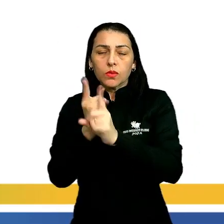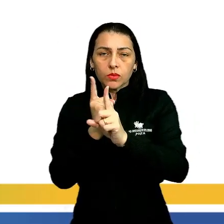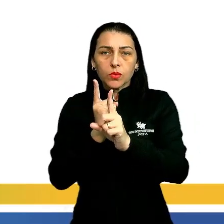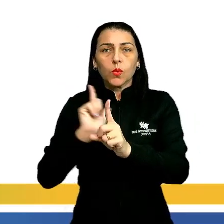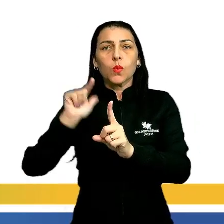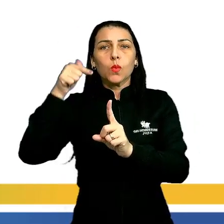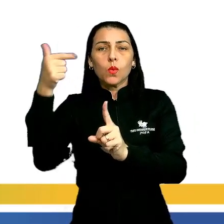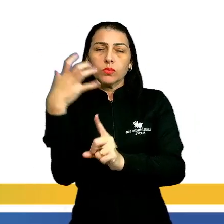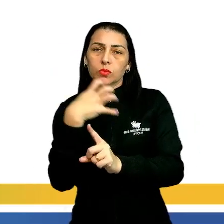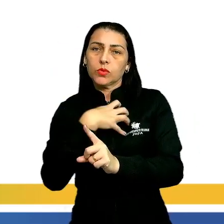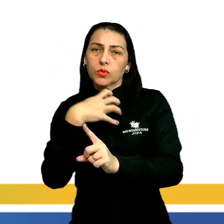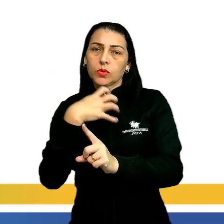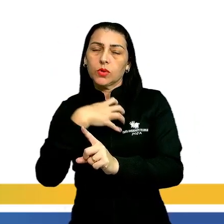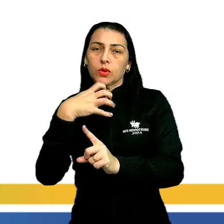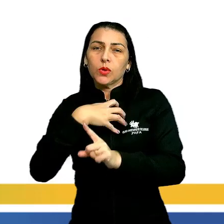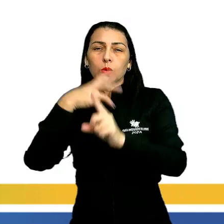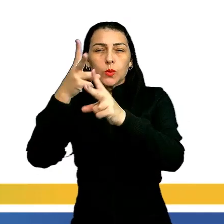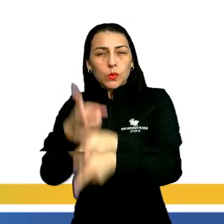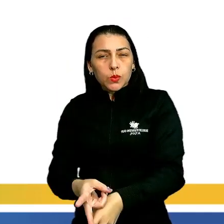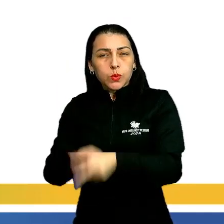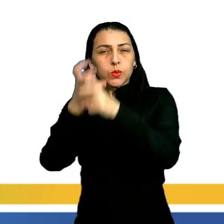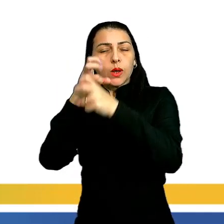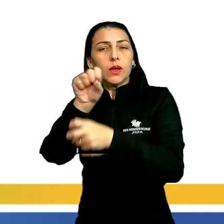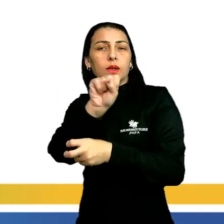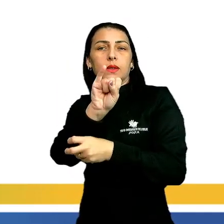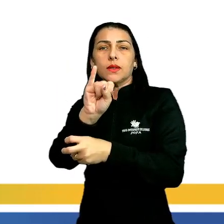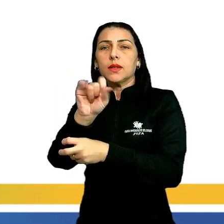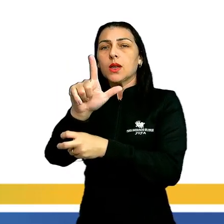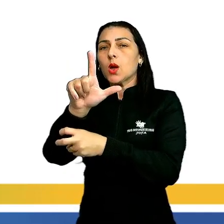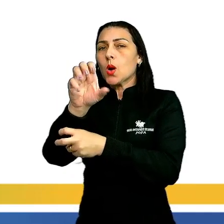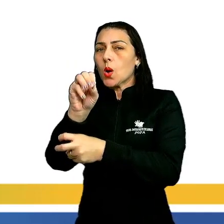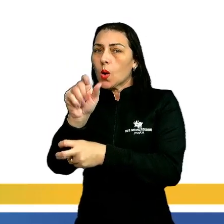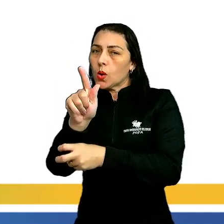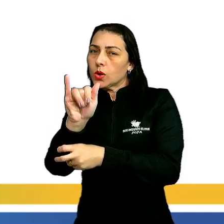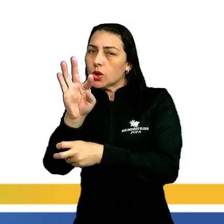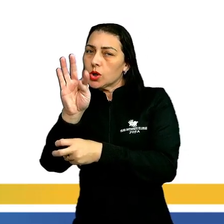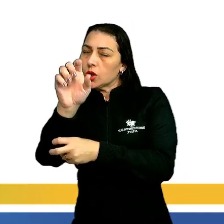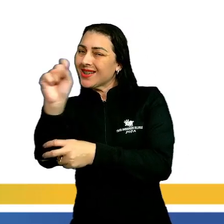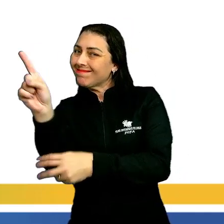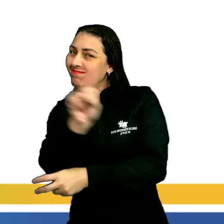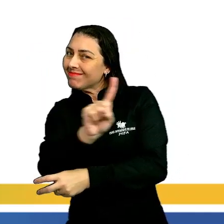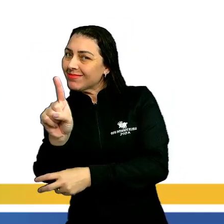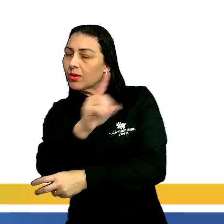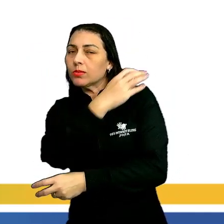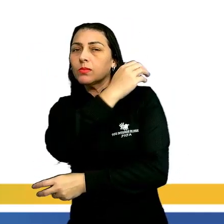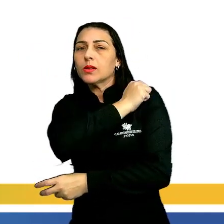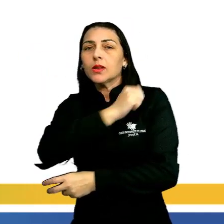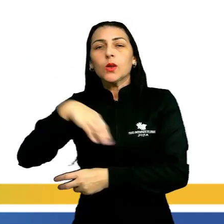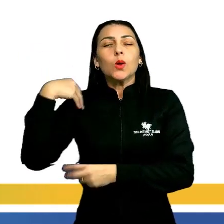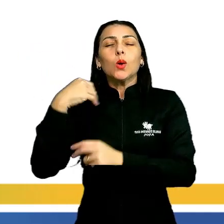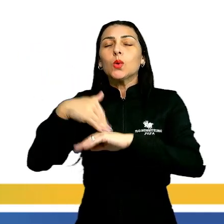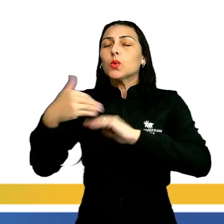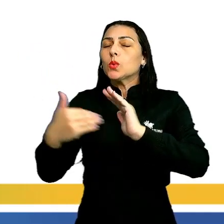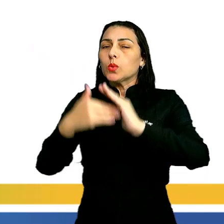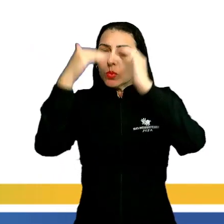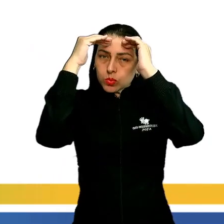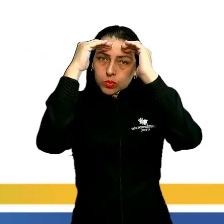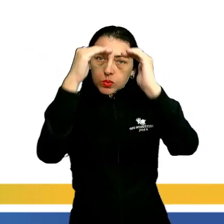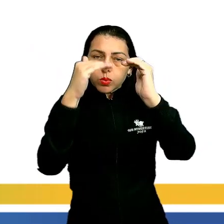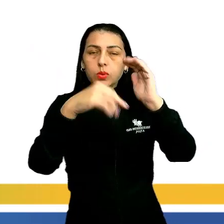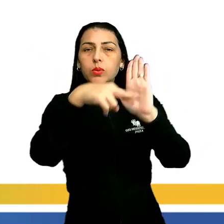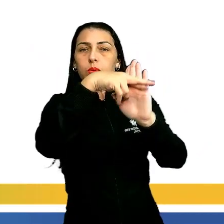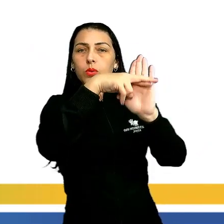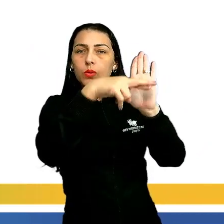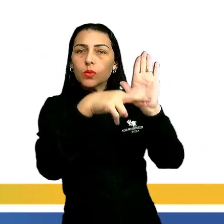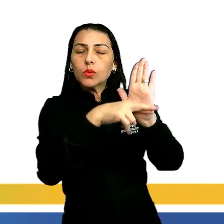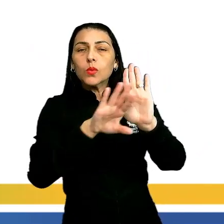com outras formas de dedução silogística. Então, não. Então, para Aristóteles, tudo obedece a regras. E quais